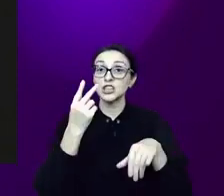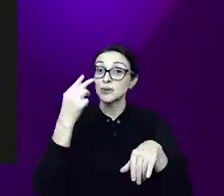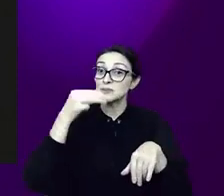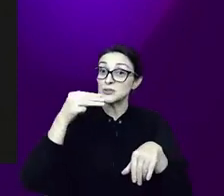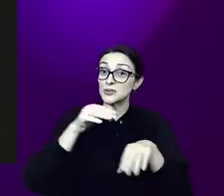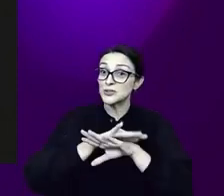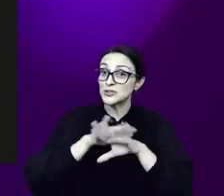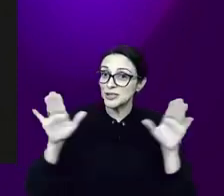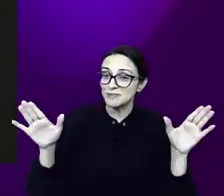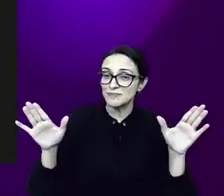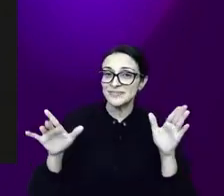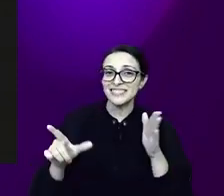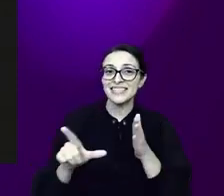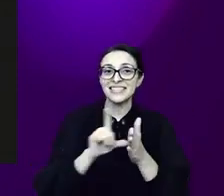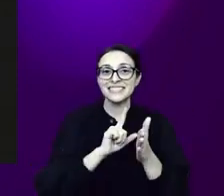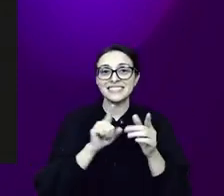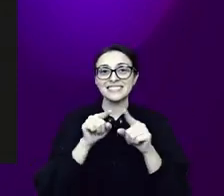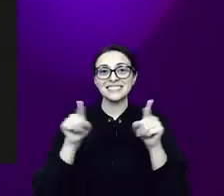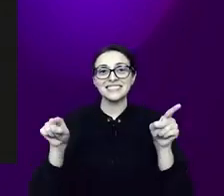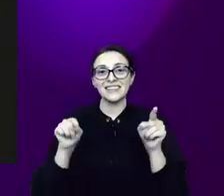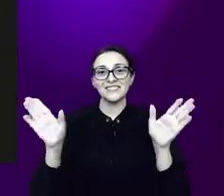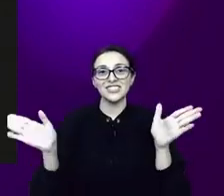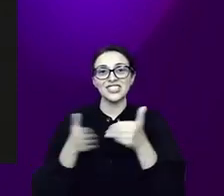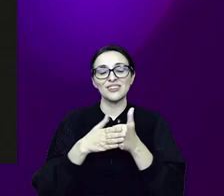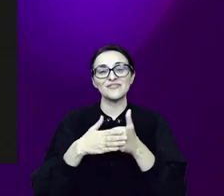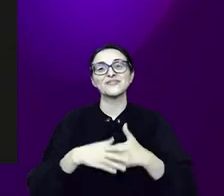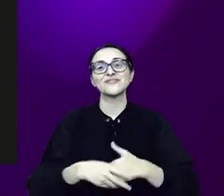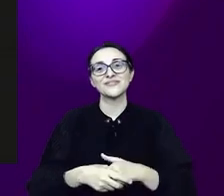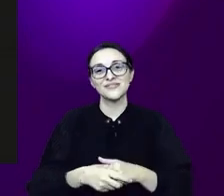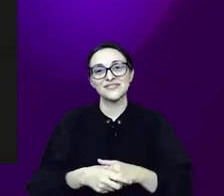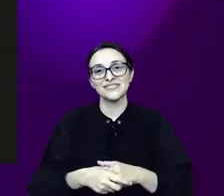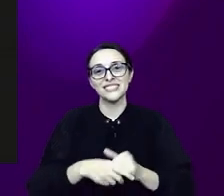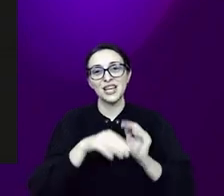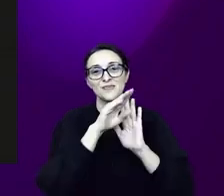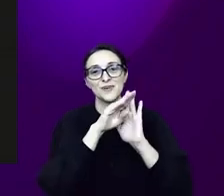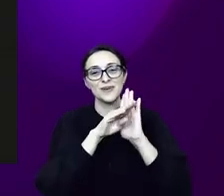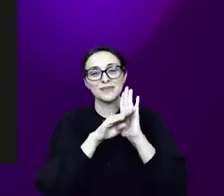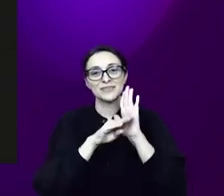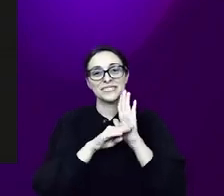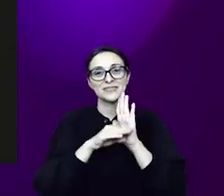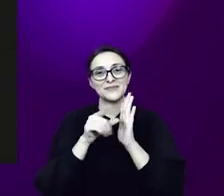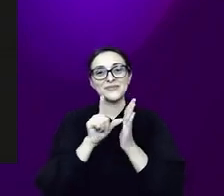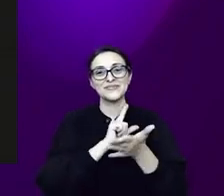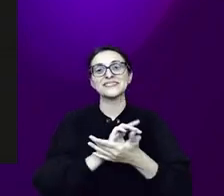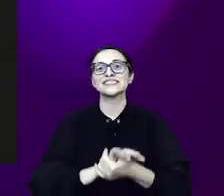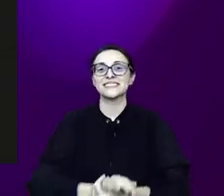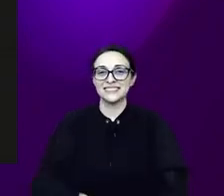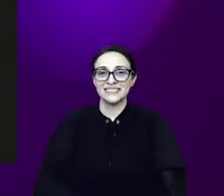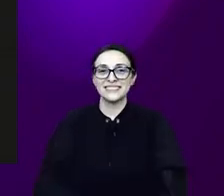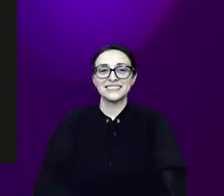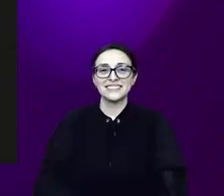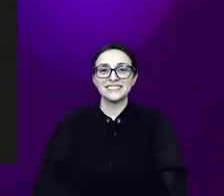minutos, tá? Antes da sala então, rapidinho, fechar. só para você mostrar o que você faria na sua programação pré.